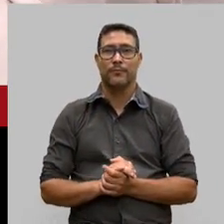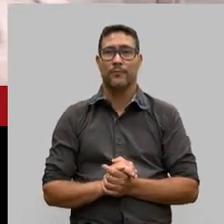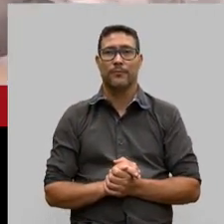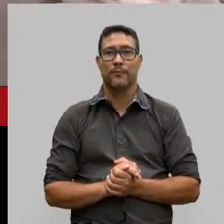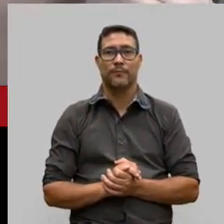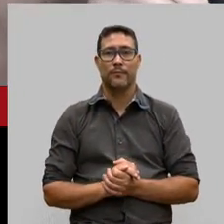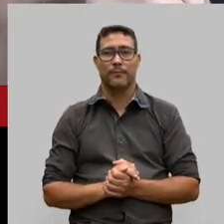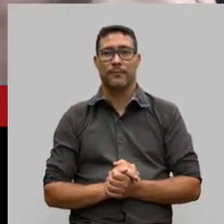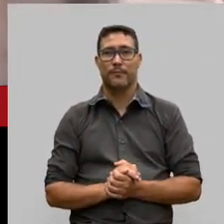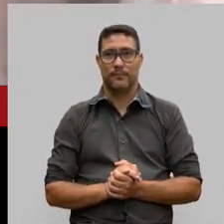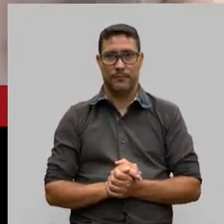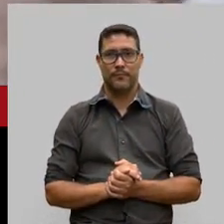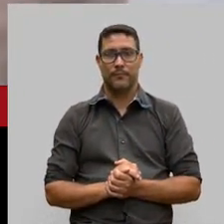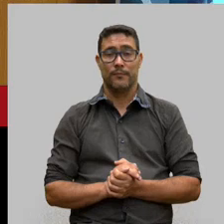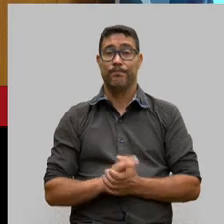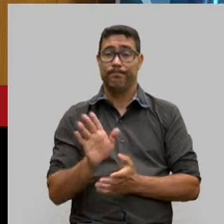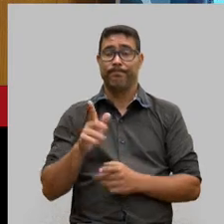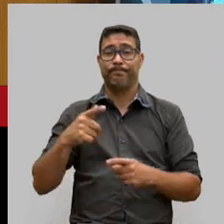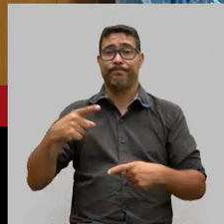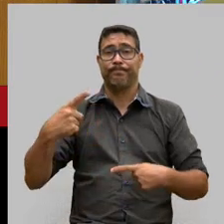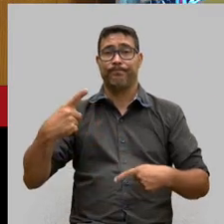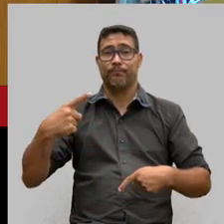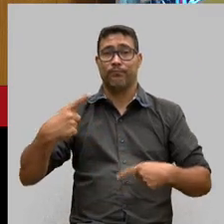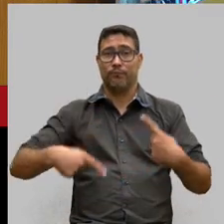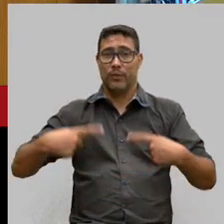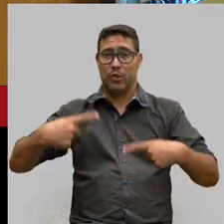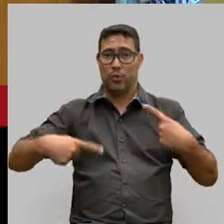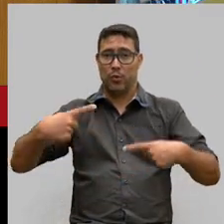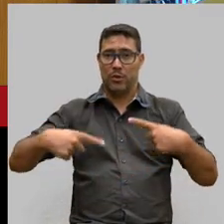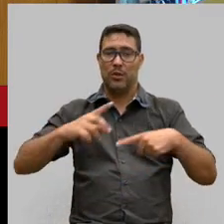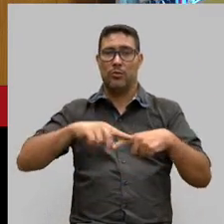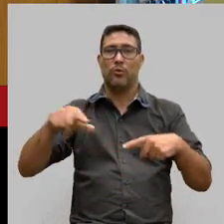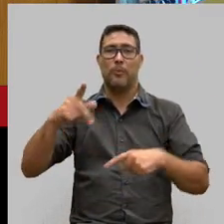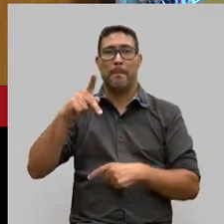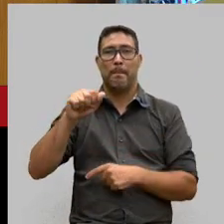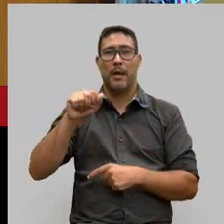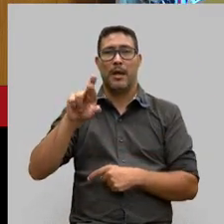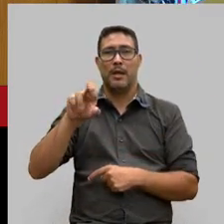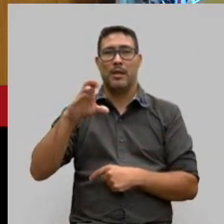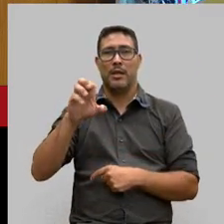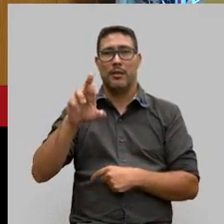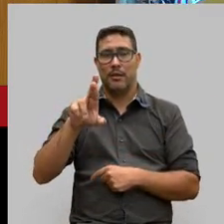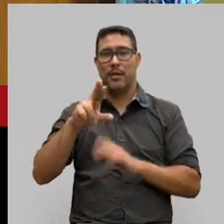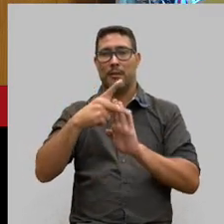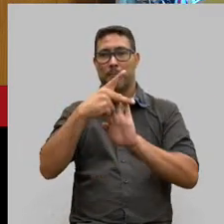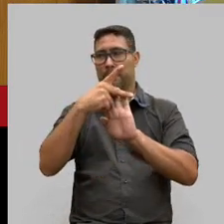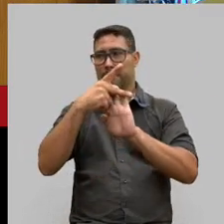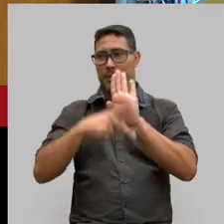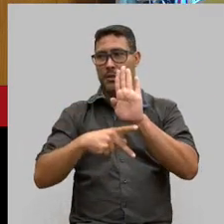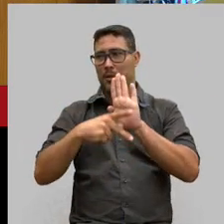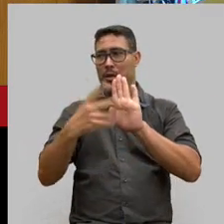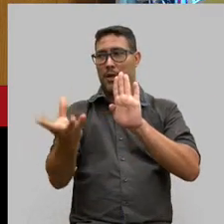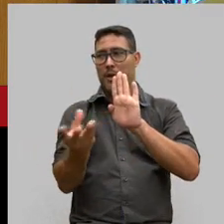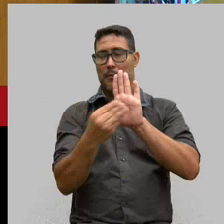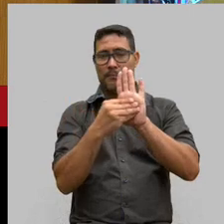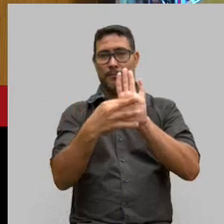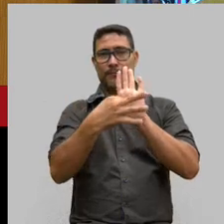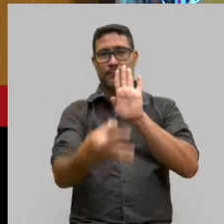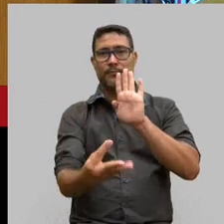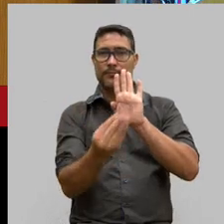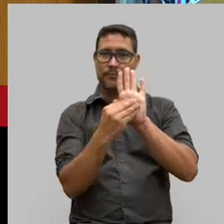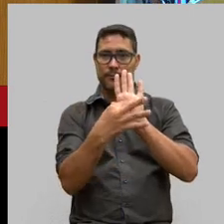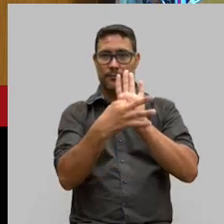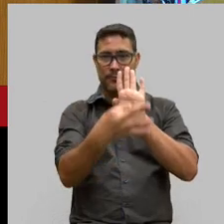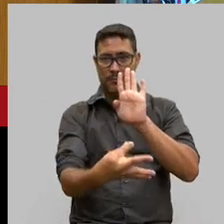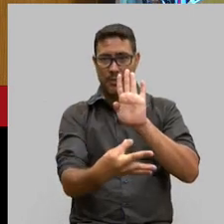vencido em discussão o parecer encerra-se a discussão em votação